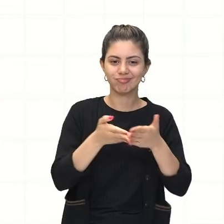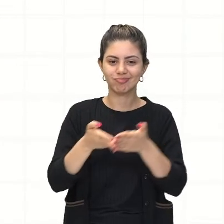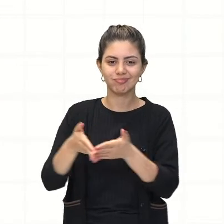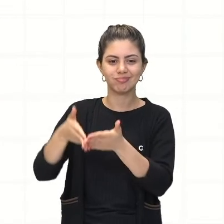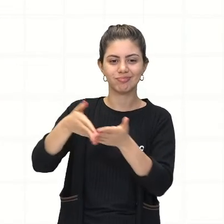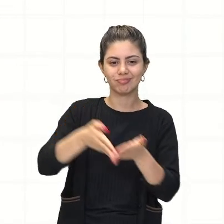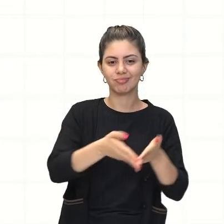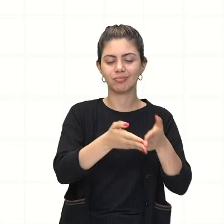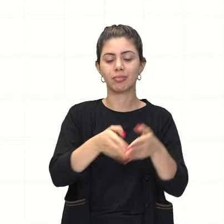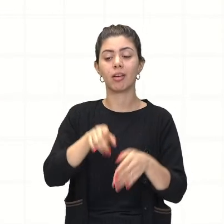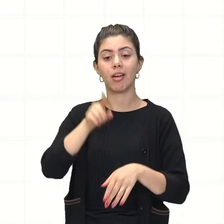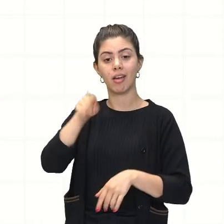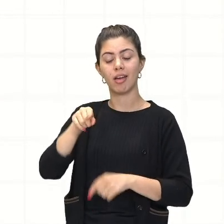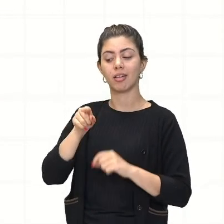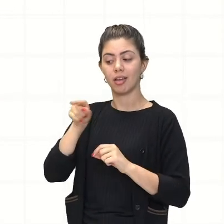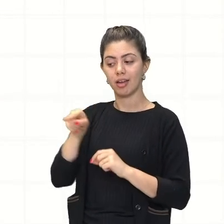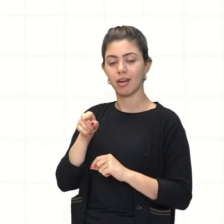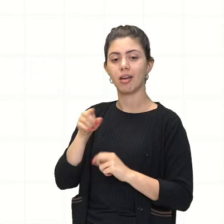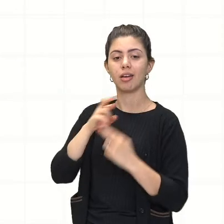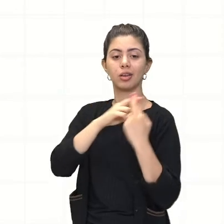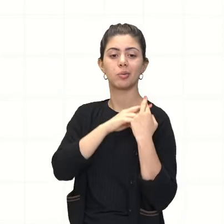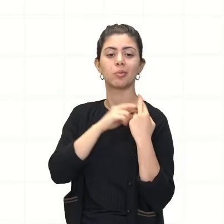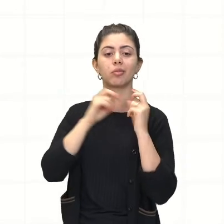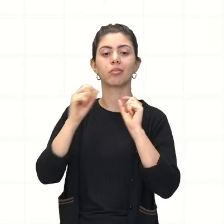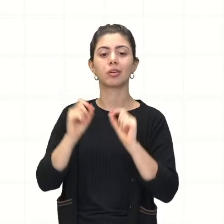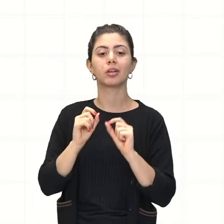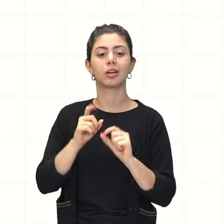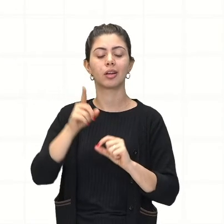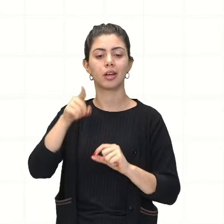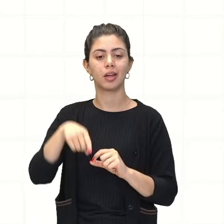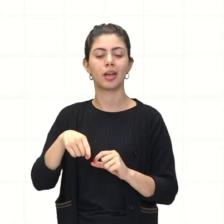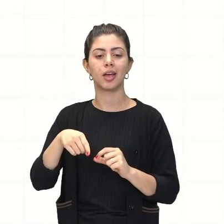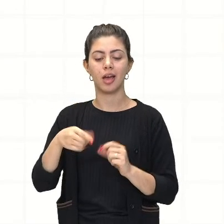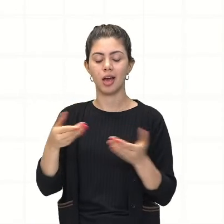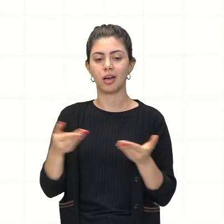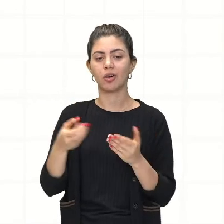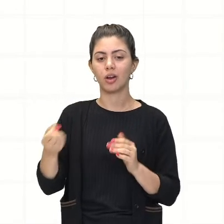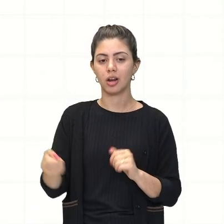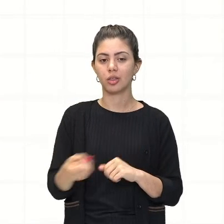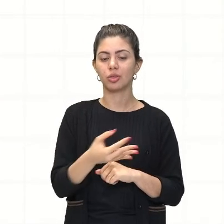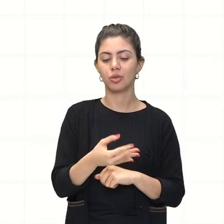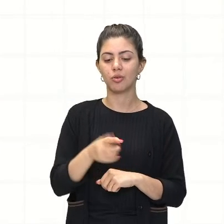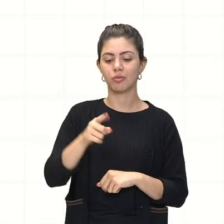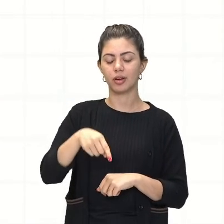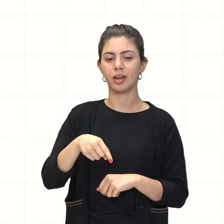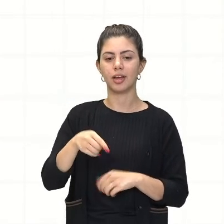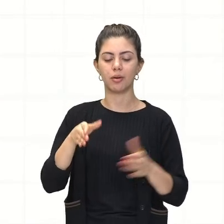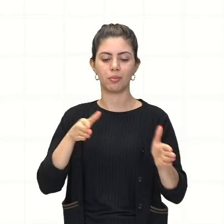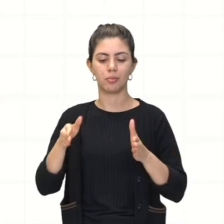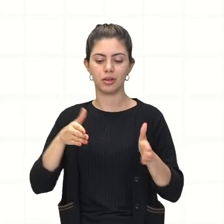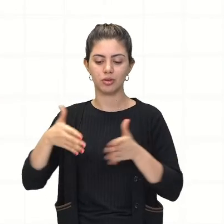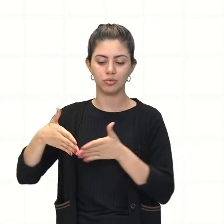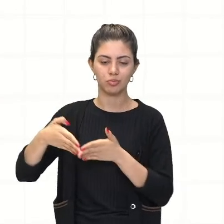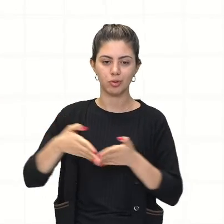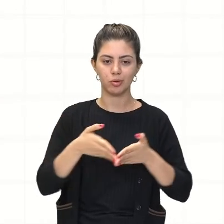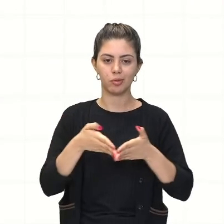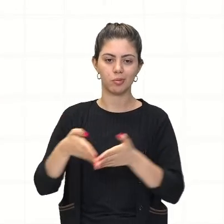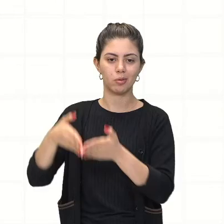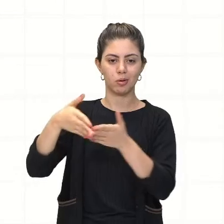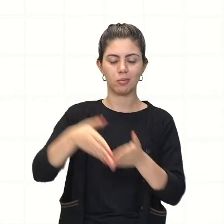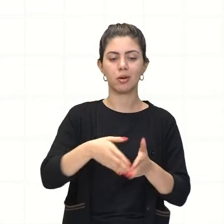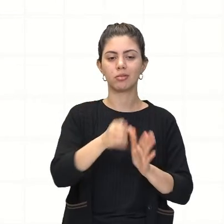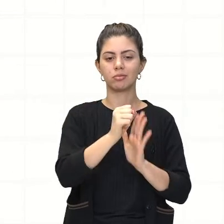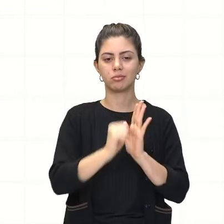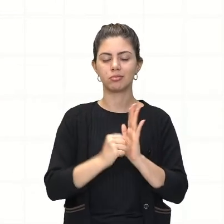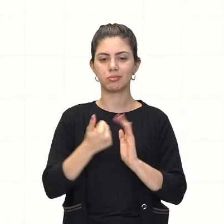E ela foi responsável também por inaugurar aqui a era das grandes navegações, que teve início no século